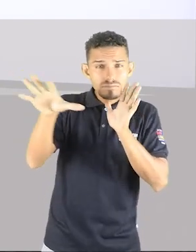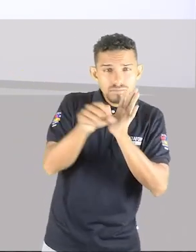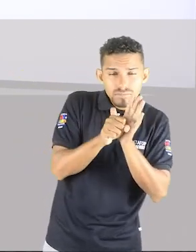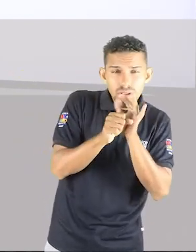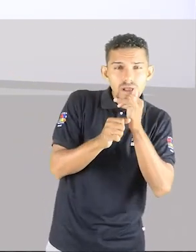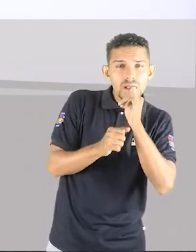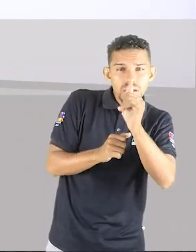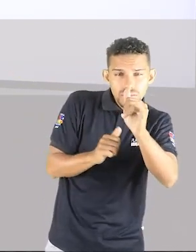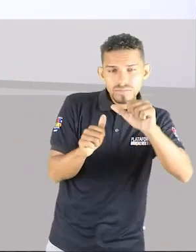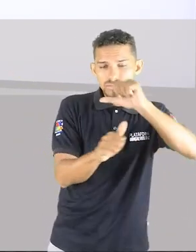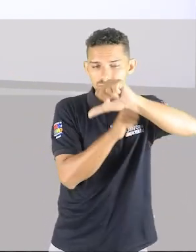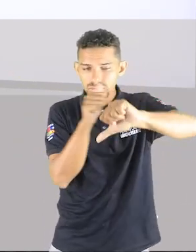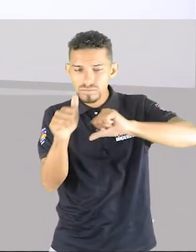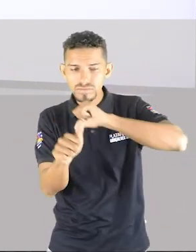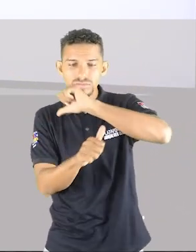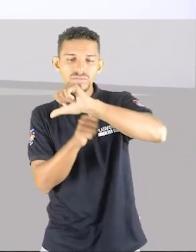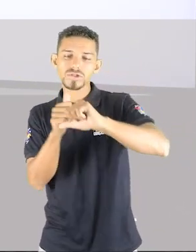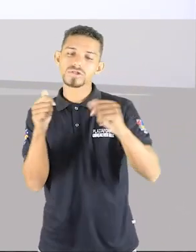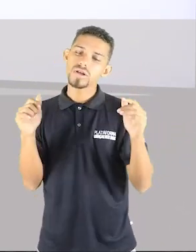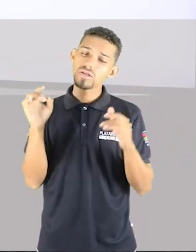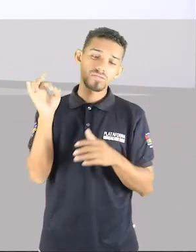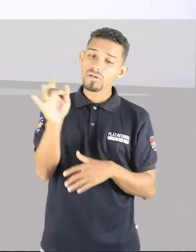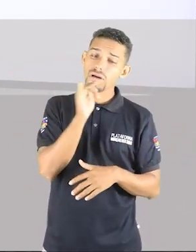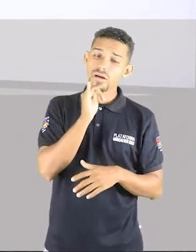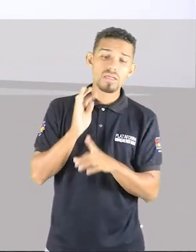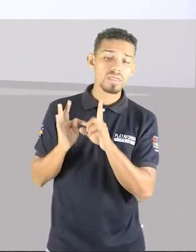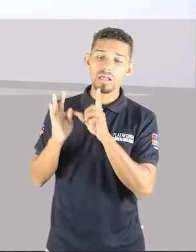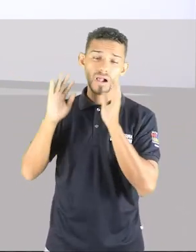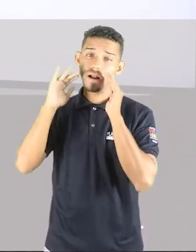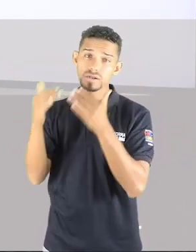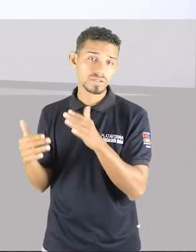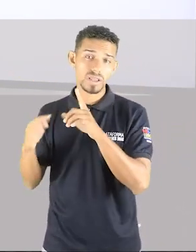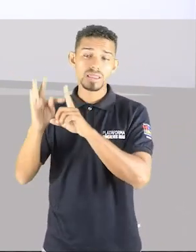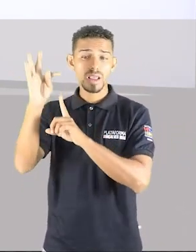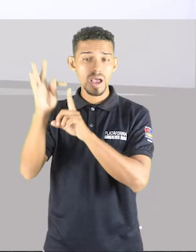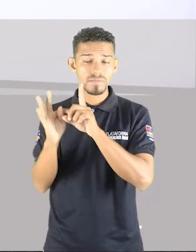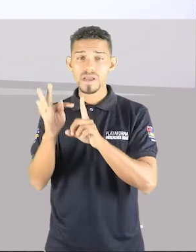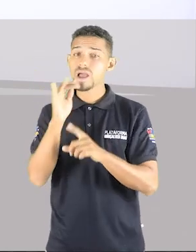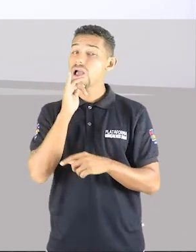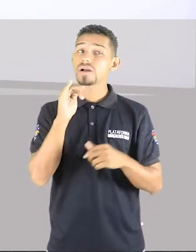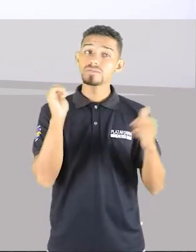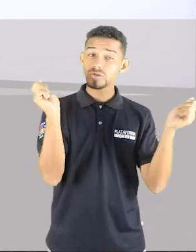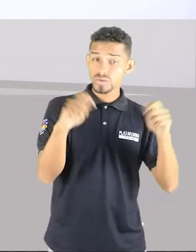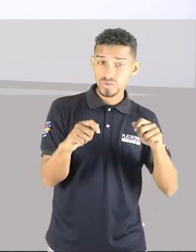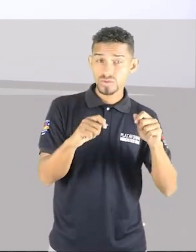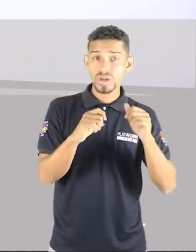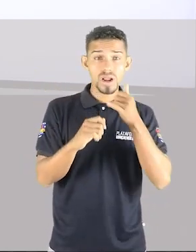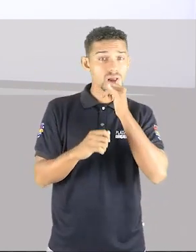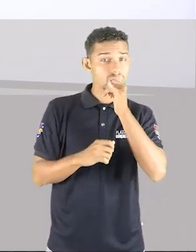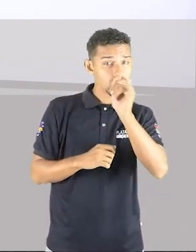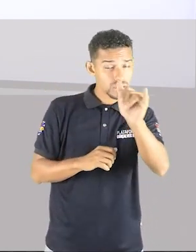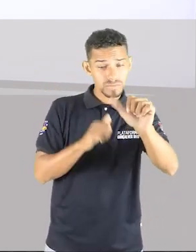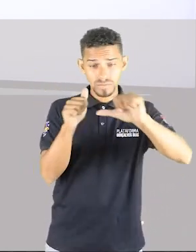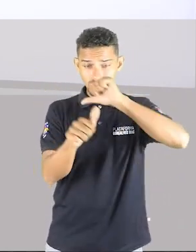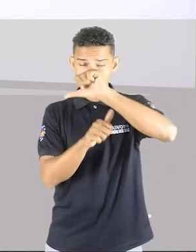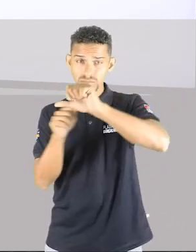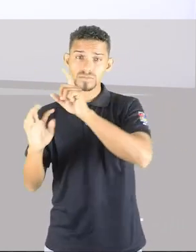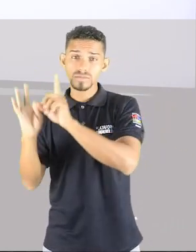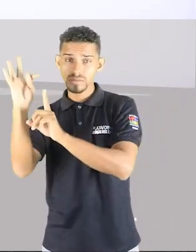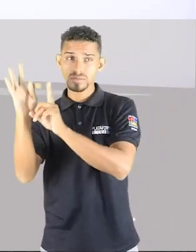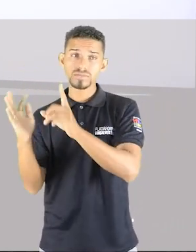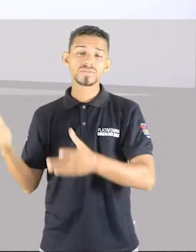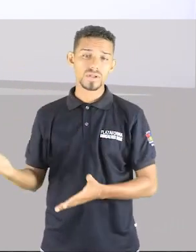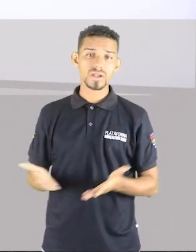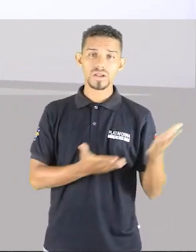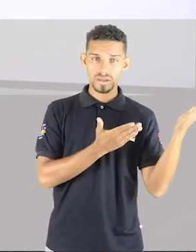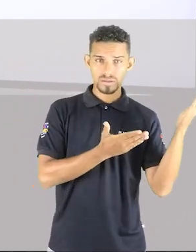energia que não seja exclusivamente térmica por para transformar energia elétrica exclusivamente em térmica é esse